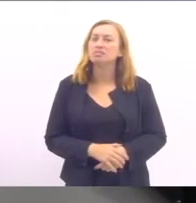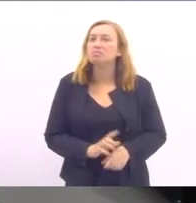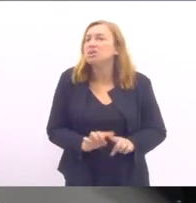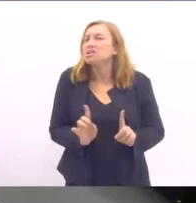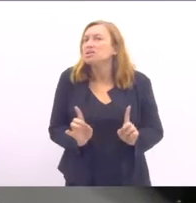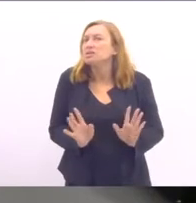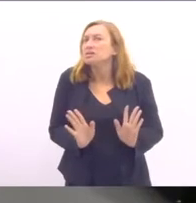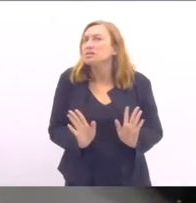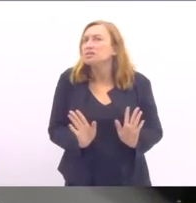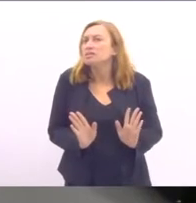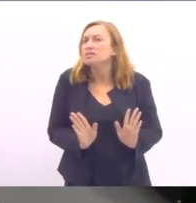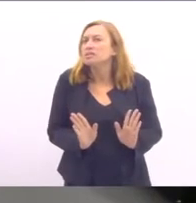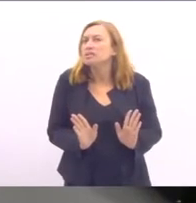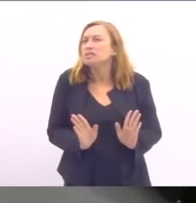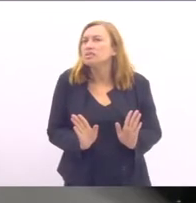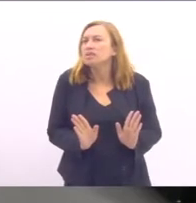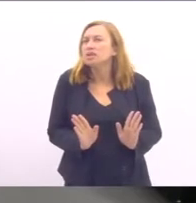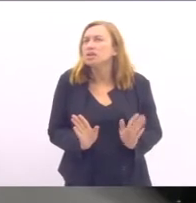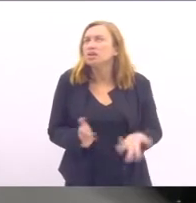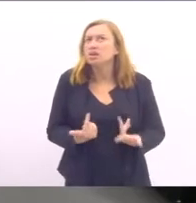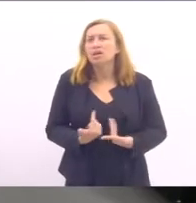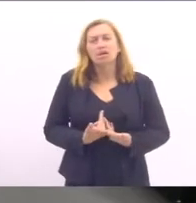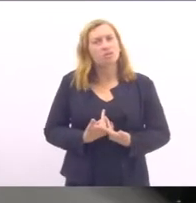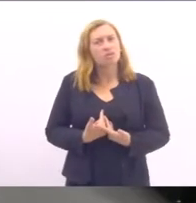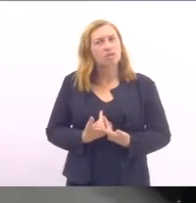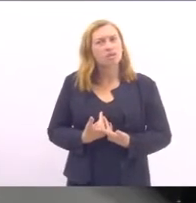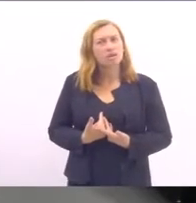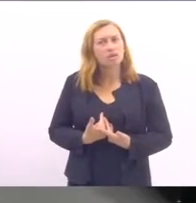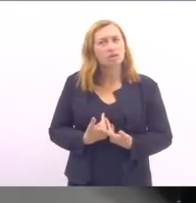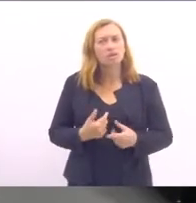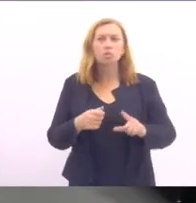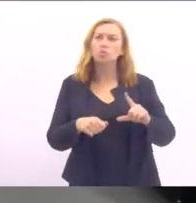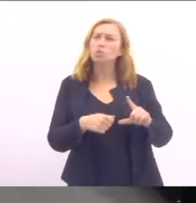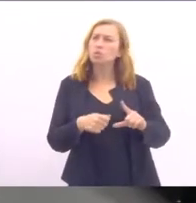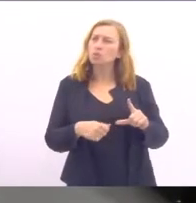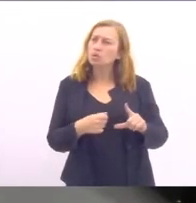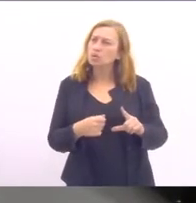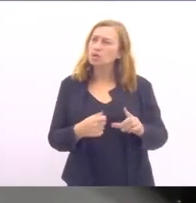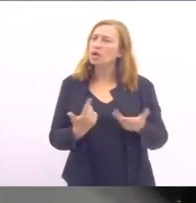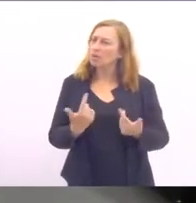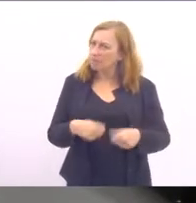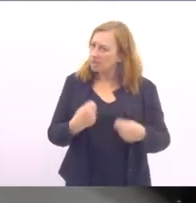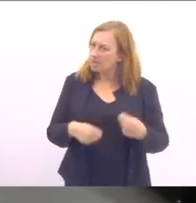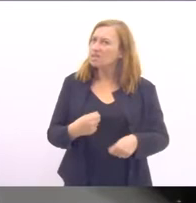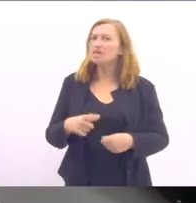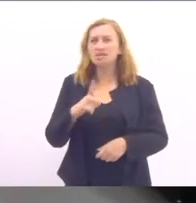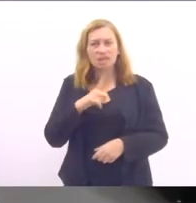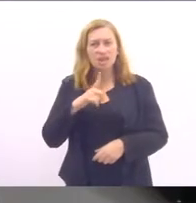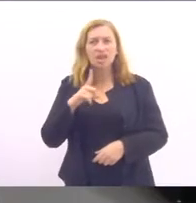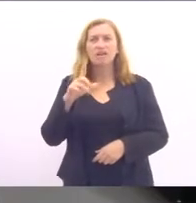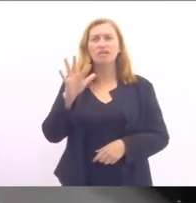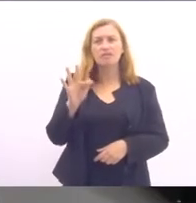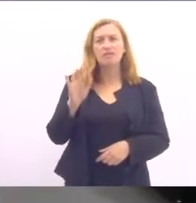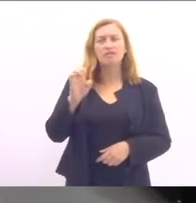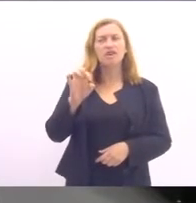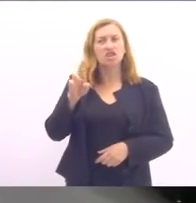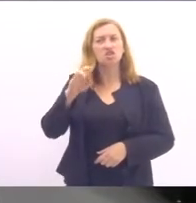Mas para cumprir a logística reversa, tem que ter a Firjan e as prefeituras. Bom, tudo